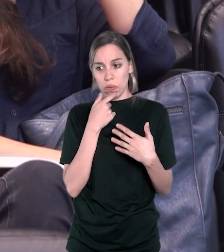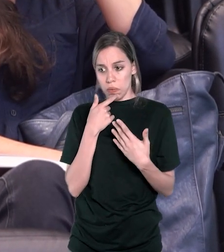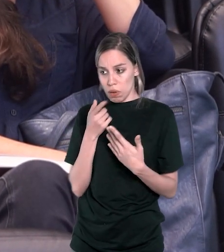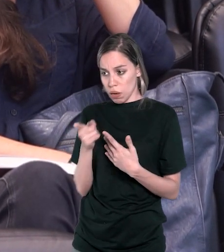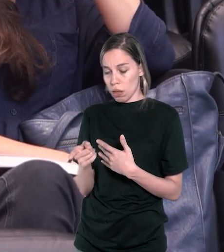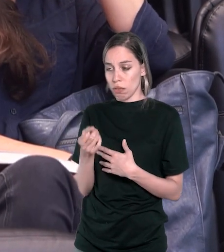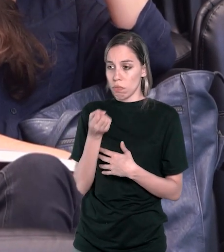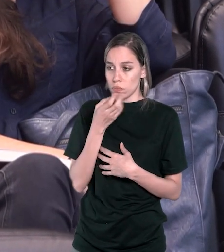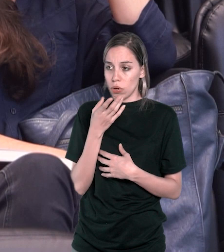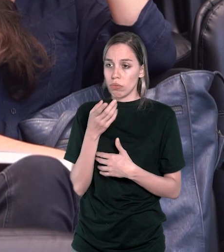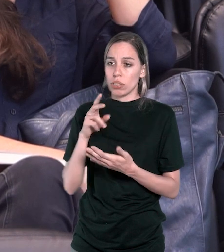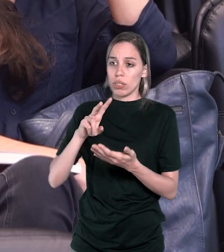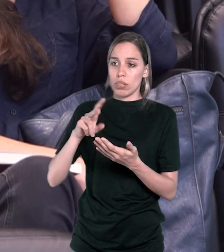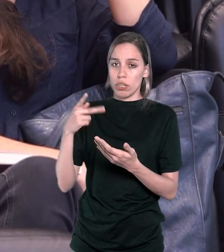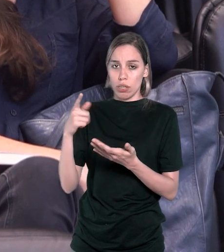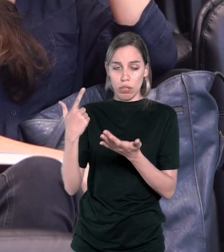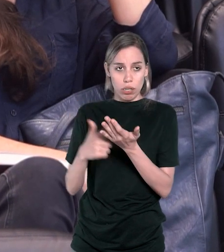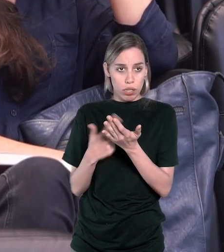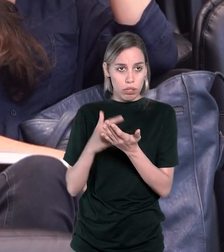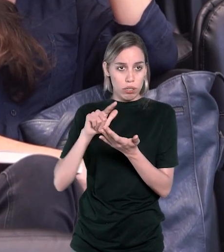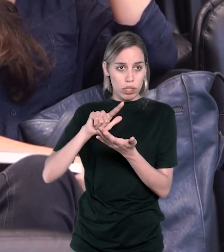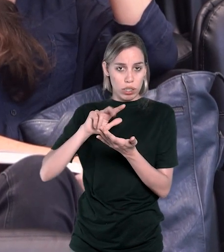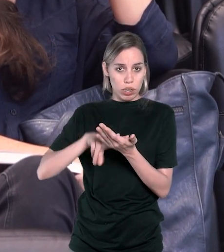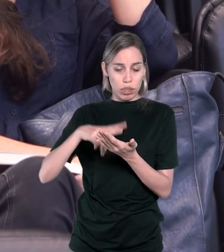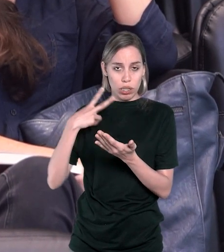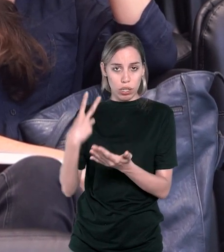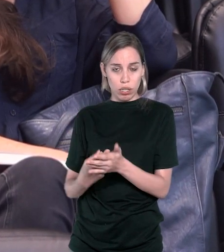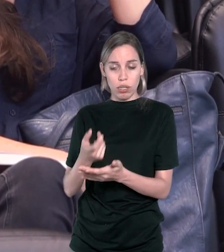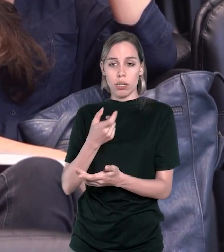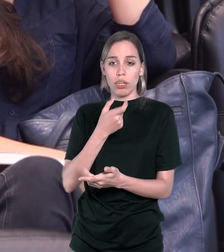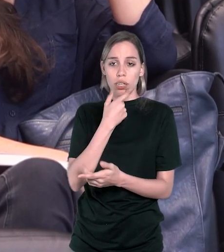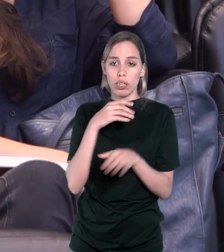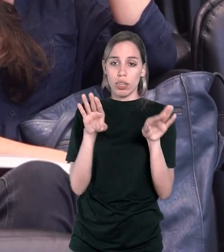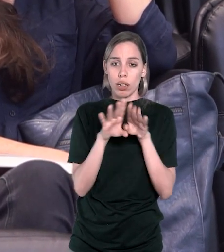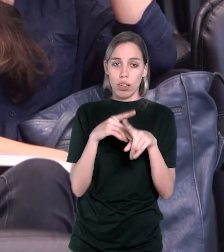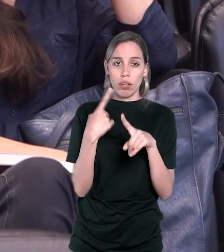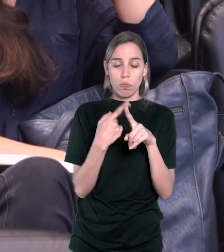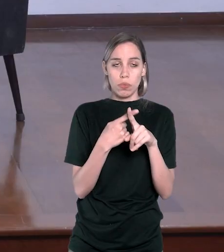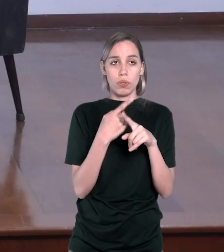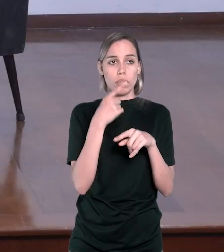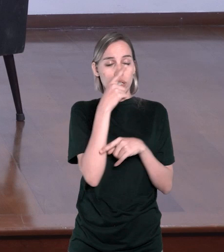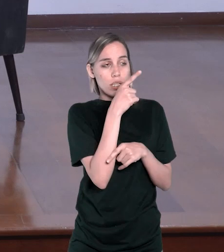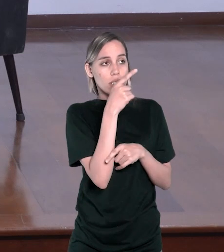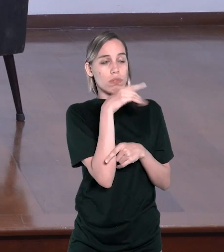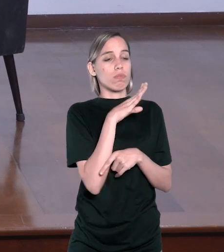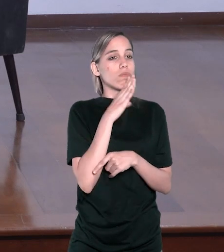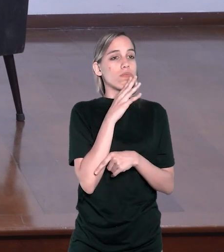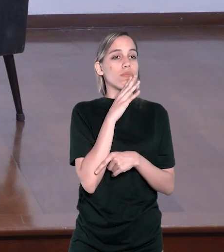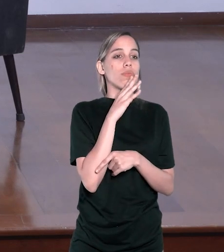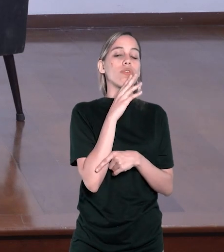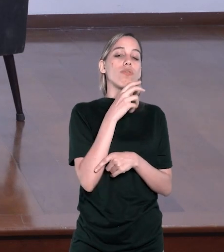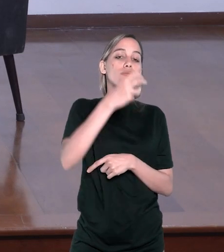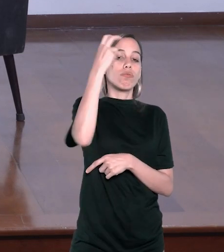conheçam um pouco do Brasil, mas tem essa outra barreira também linguística, né? Olha, para